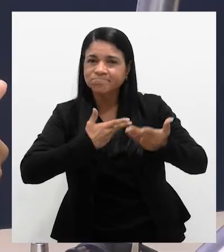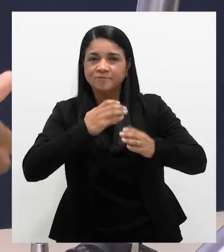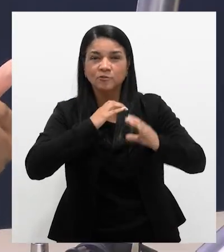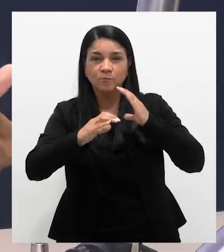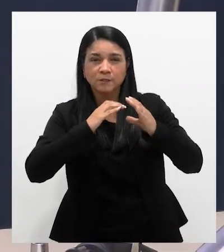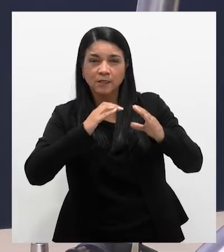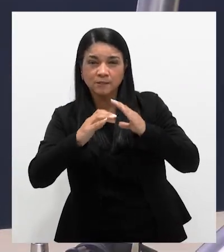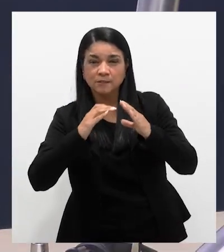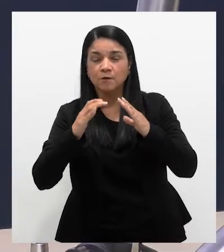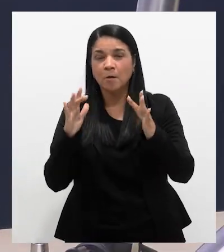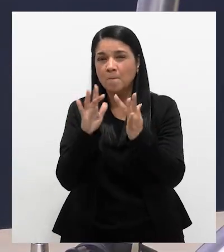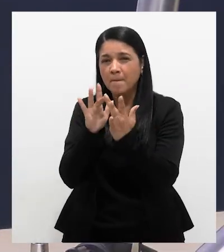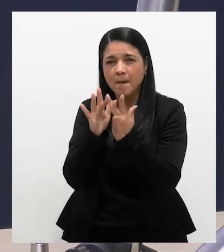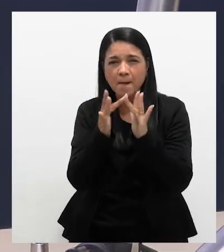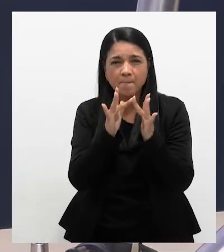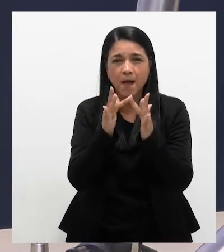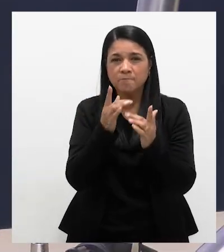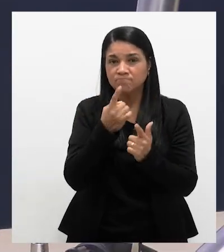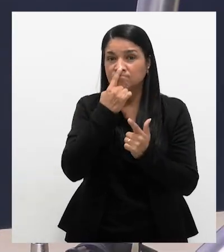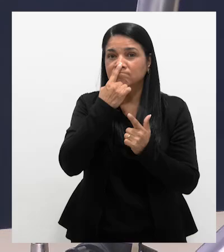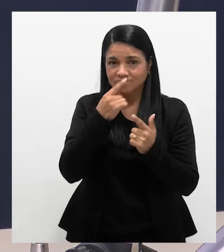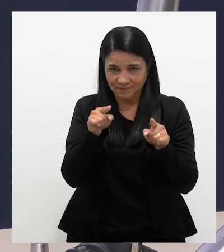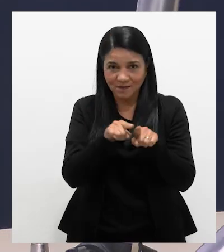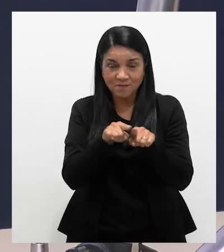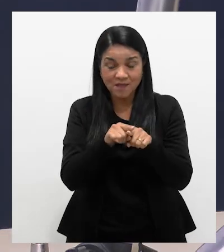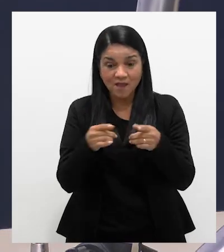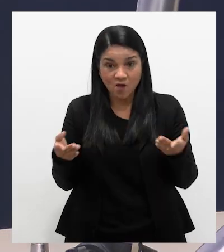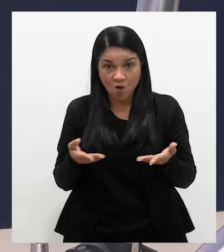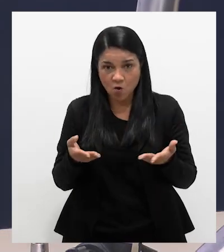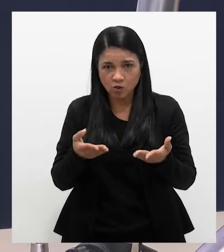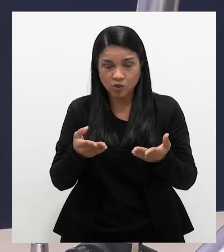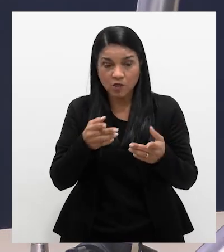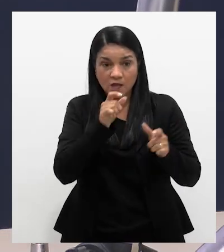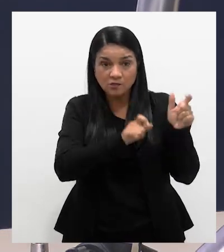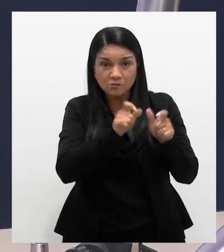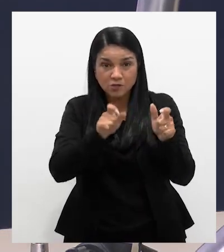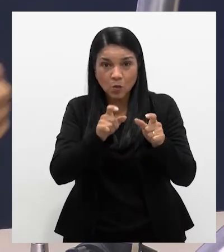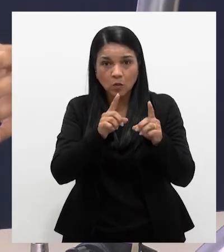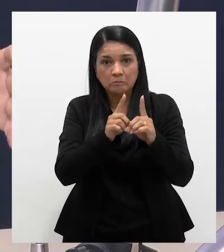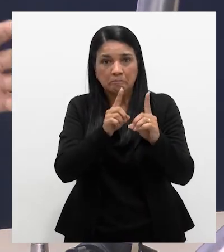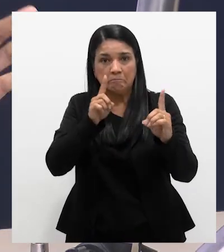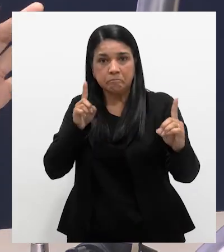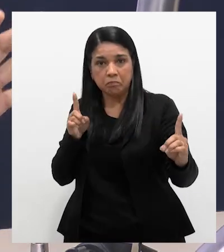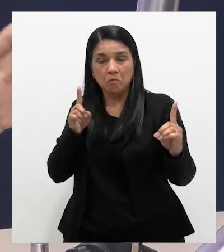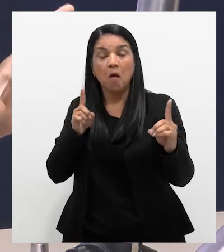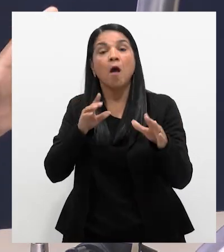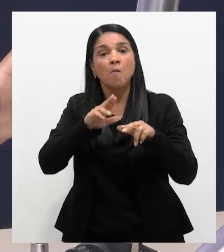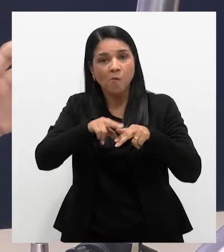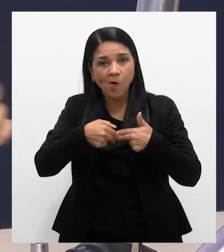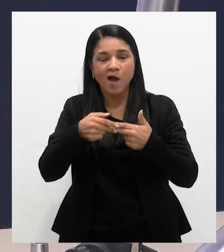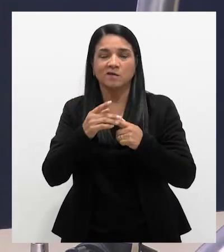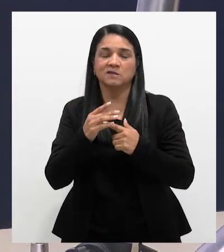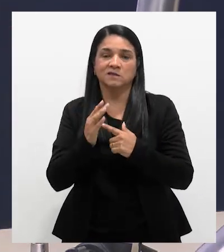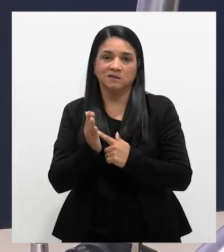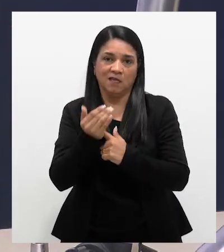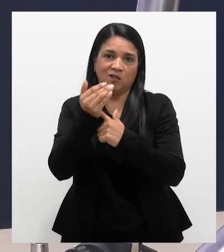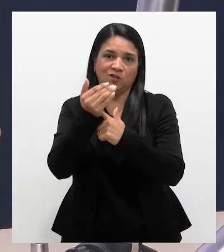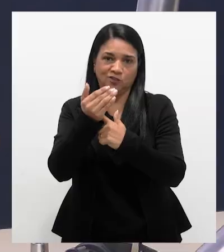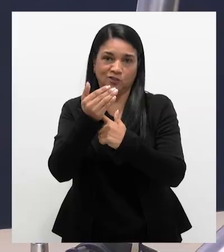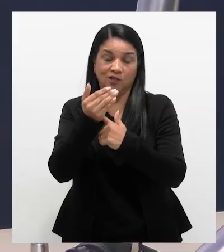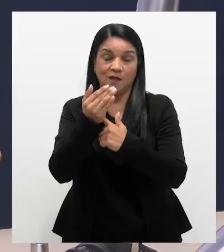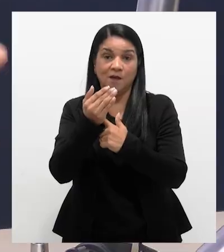aproximar. Enquanto nós estamos vivendo um tempo que as pessoas estão se afastando por causa da tecnologia.